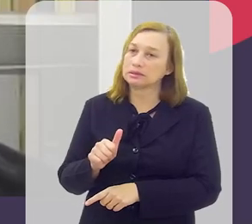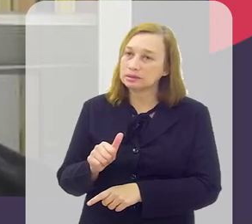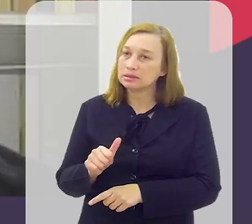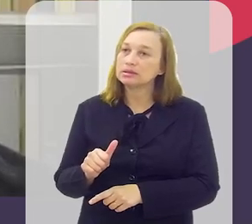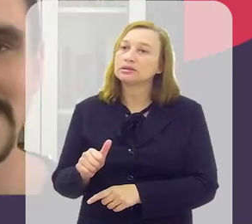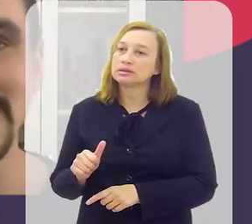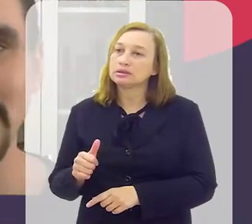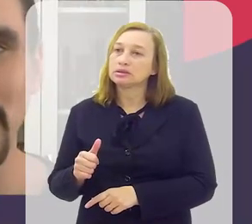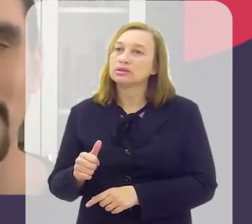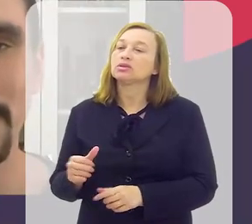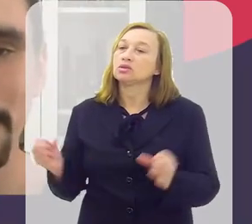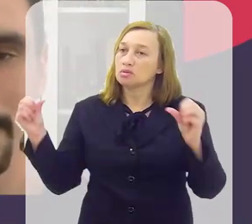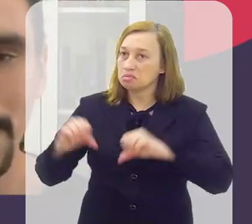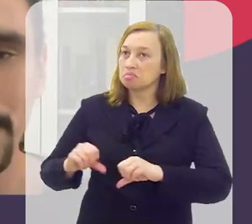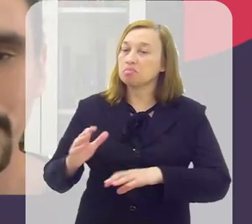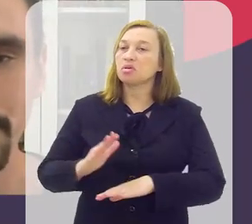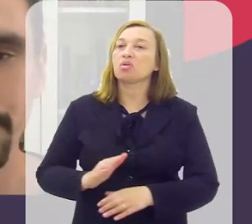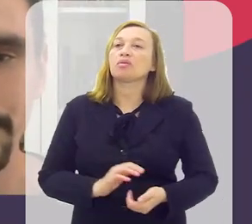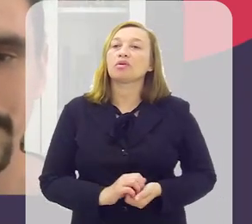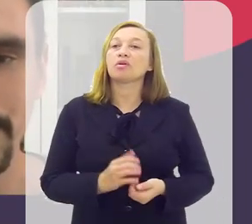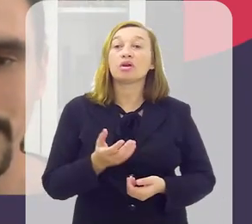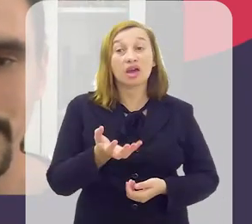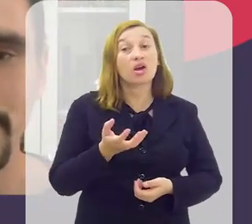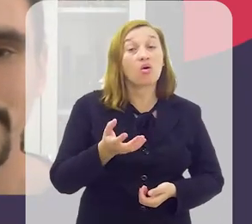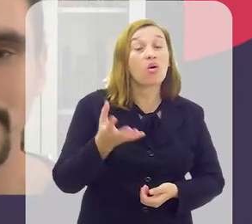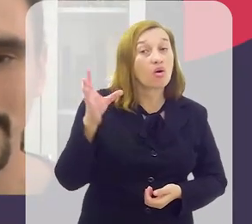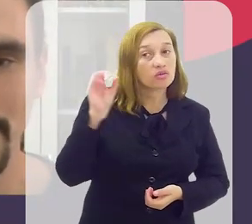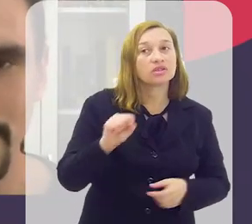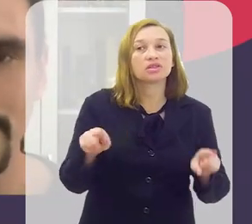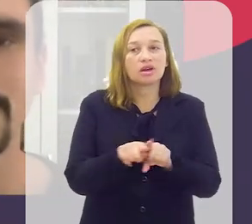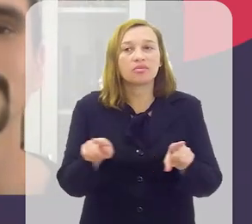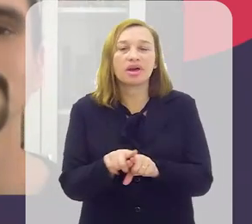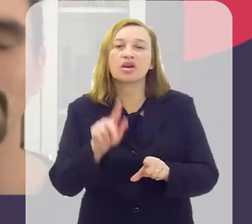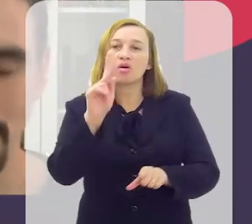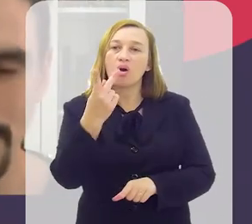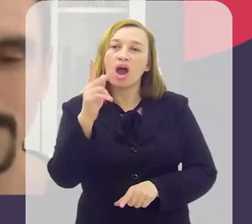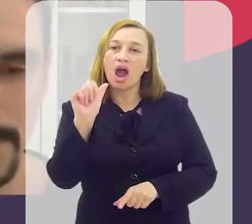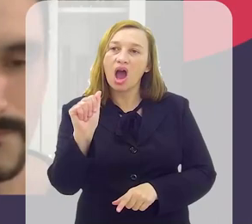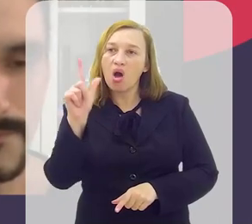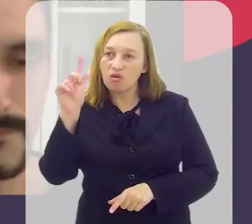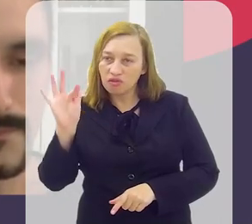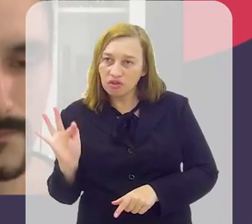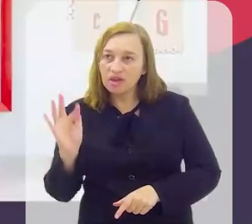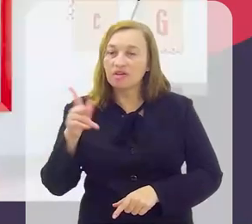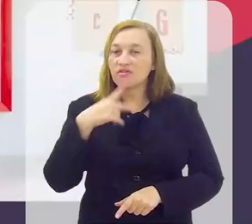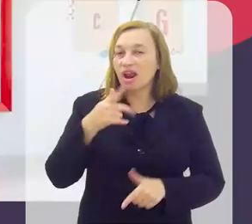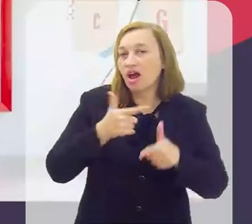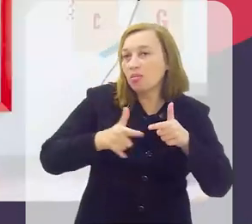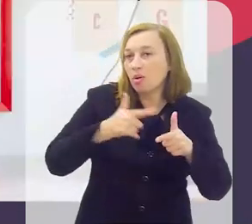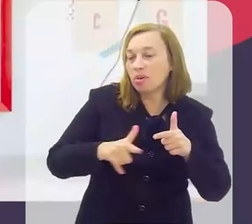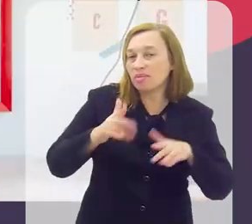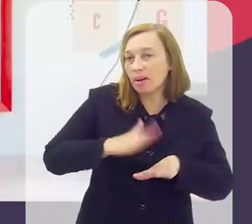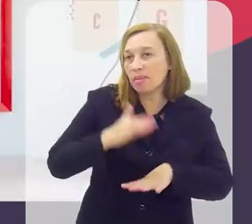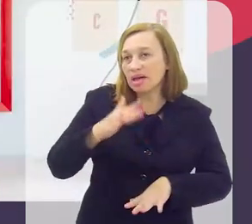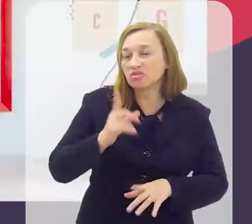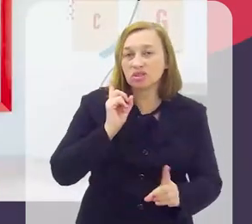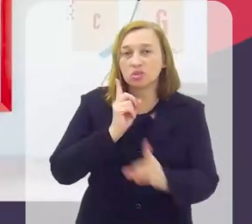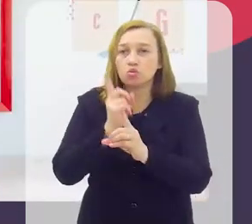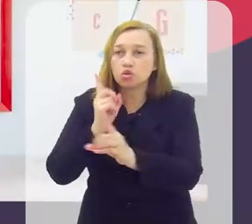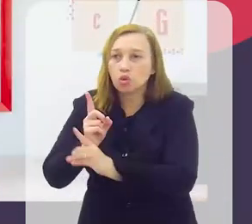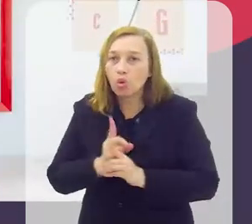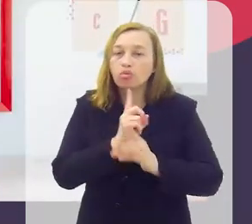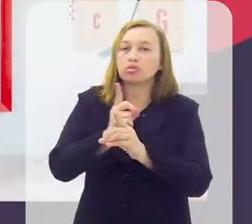tem uma potência ainda maior. É isso que eu quero escutar do Ralph também, né? Sobre esses os maiores problemas, né, que